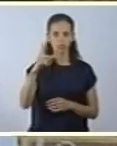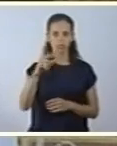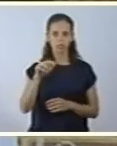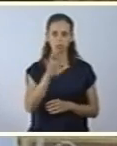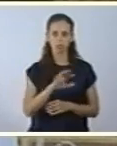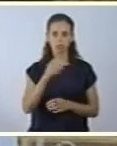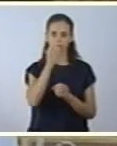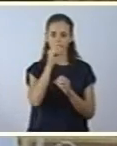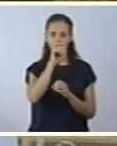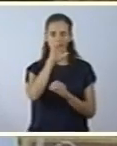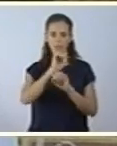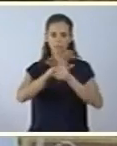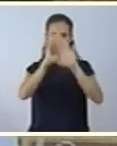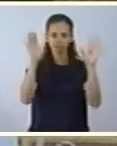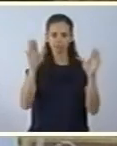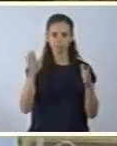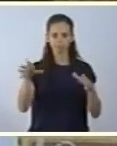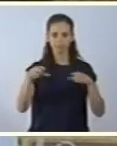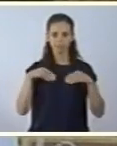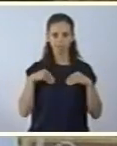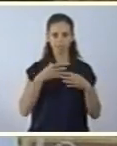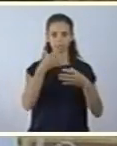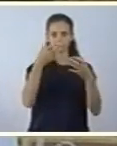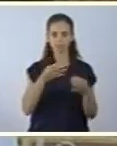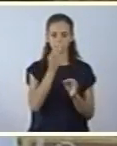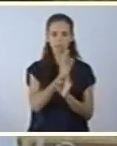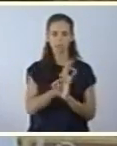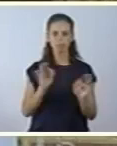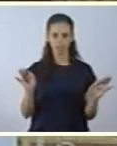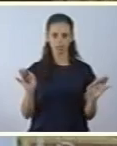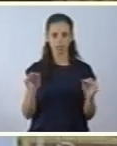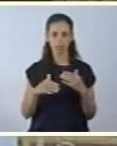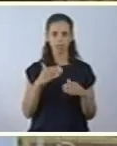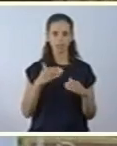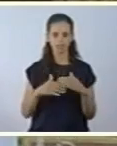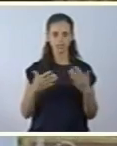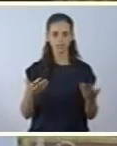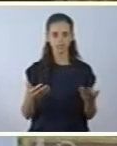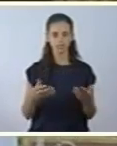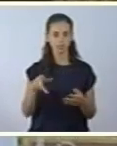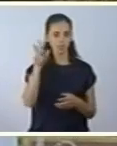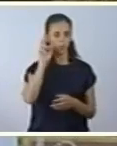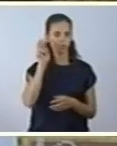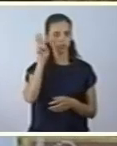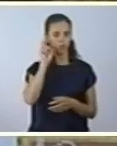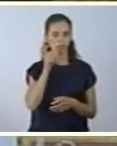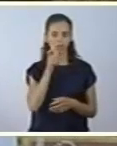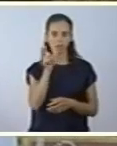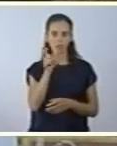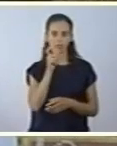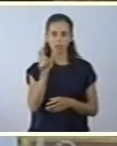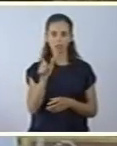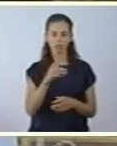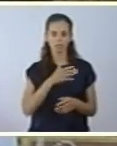modo admirável anunciastes a adoção filial perfeita. Fazei que, escutando a palavra do